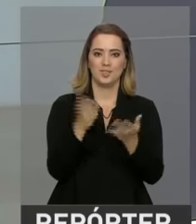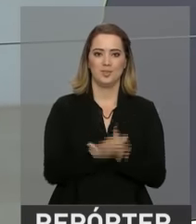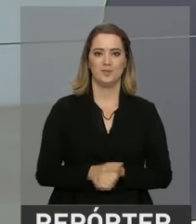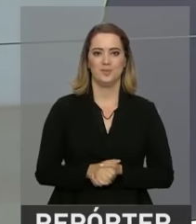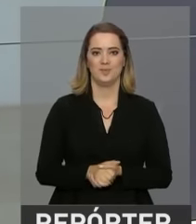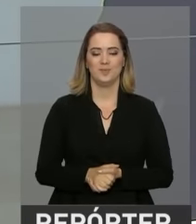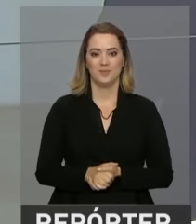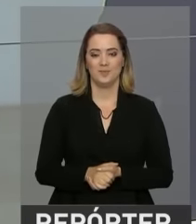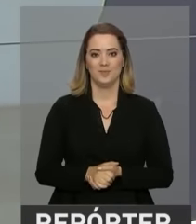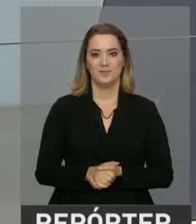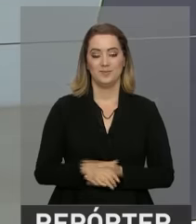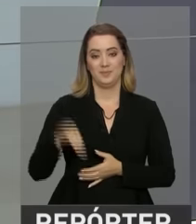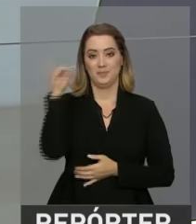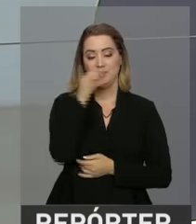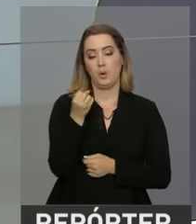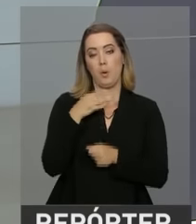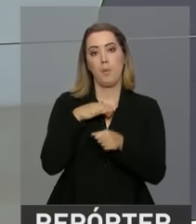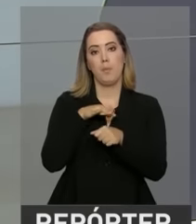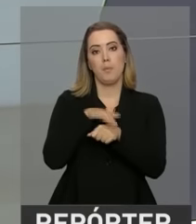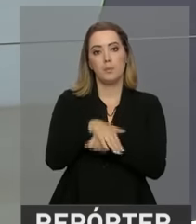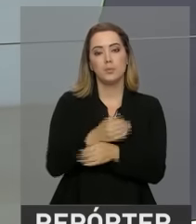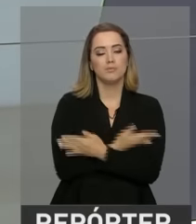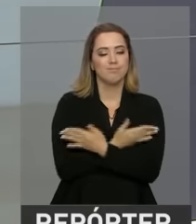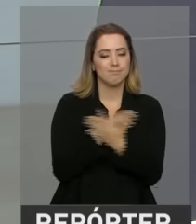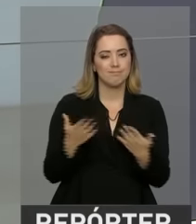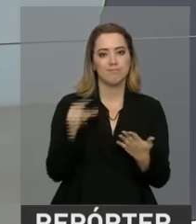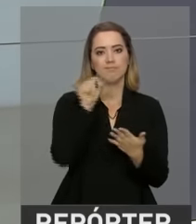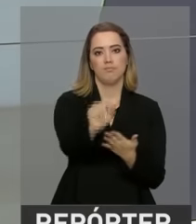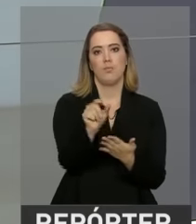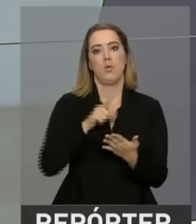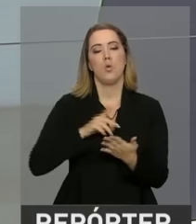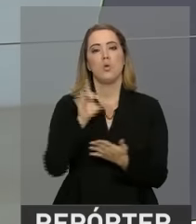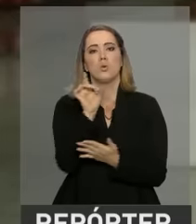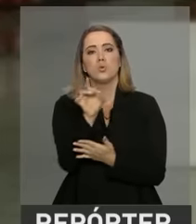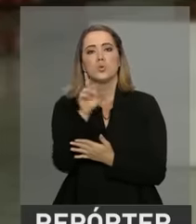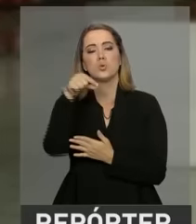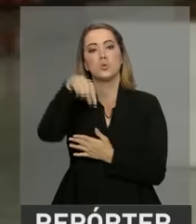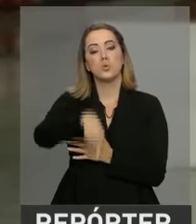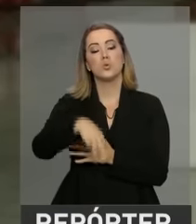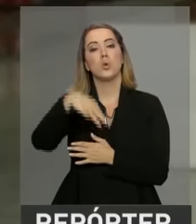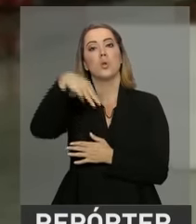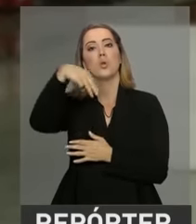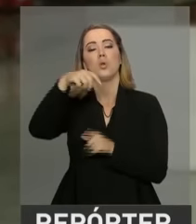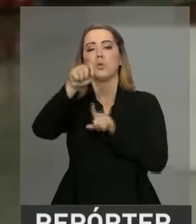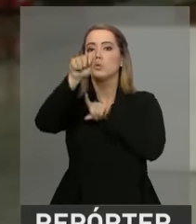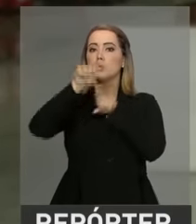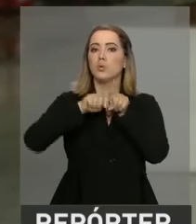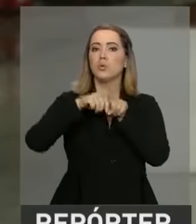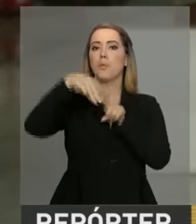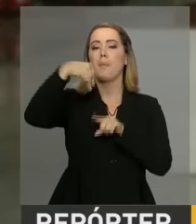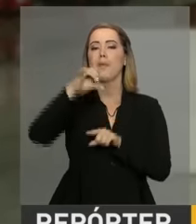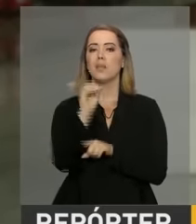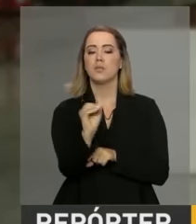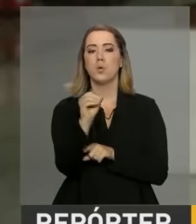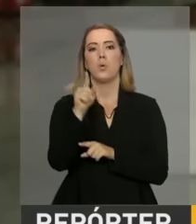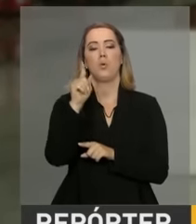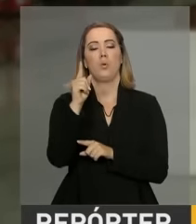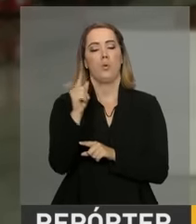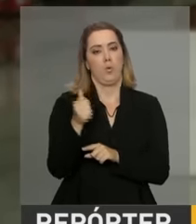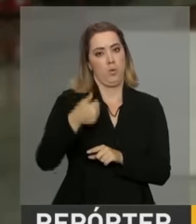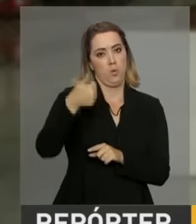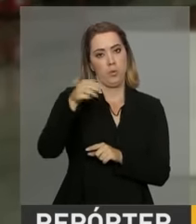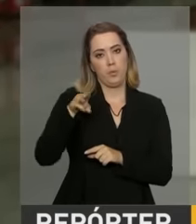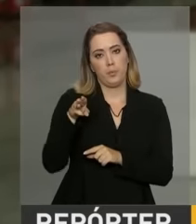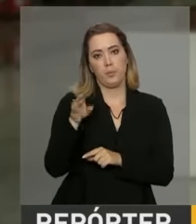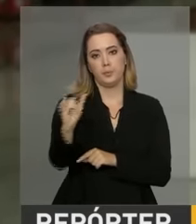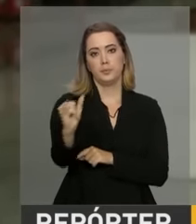vez Olá boa noite Jaime Boa noite a todos apenas no mês de maio de 2015 r. 800 milhões